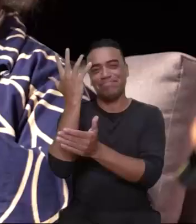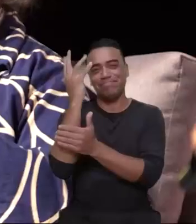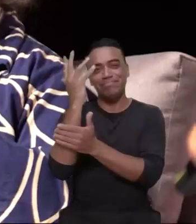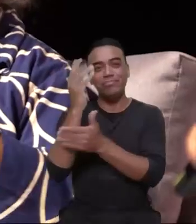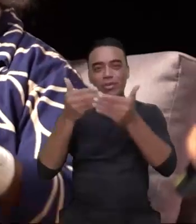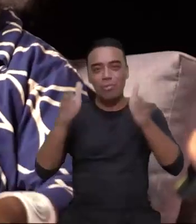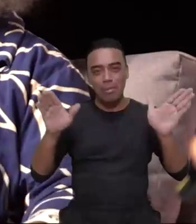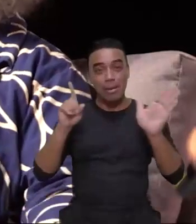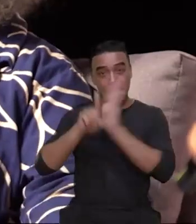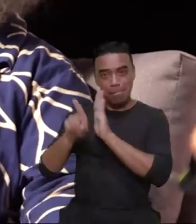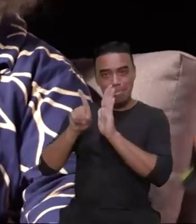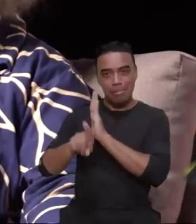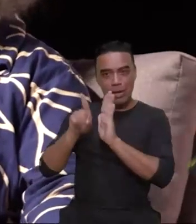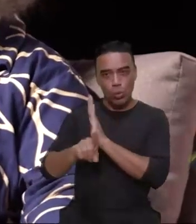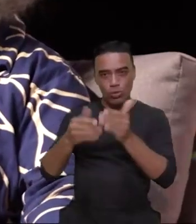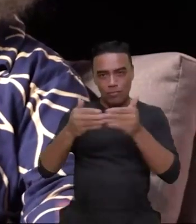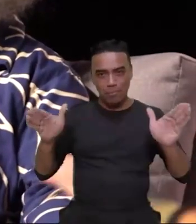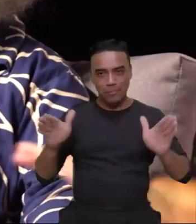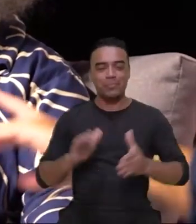Vamos abrir para as perguntas?